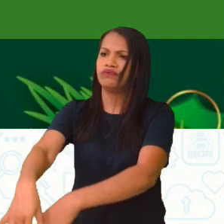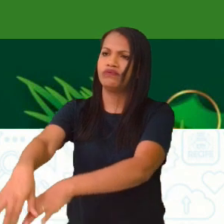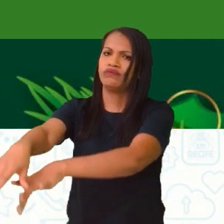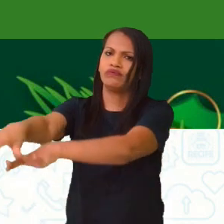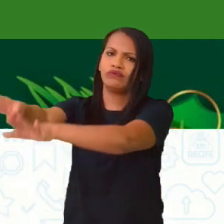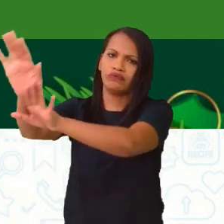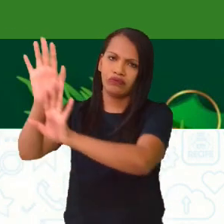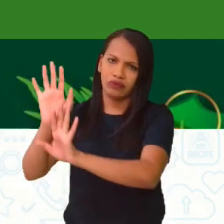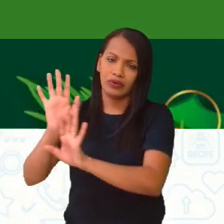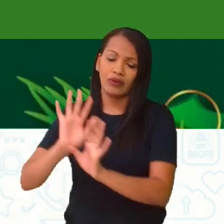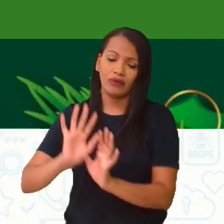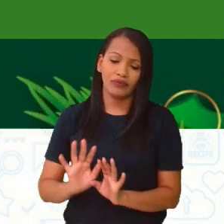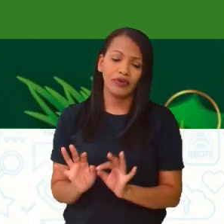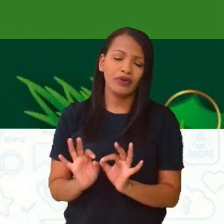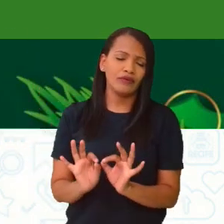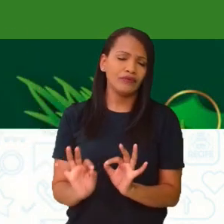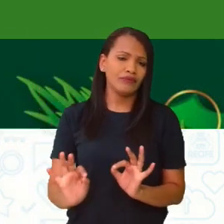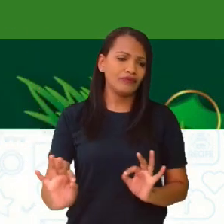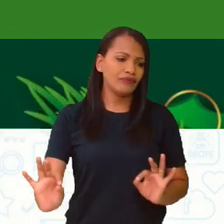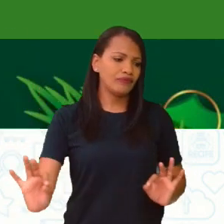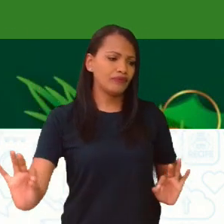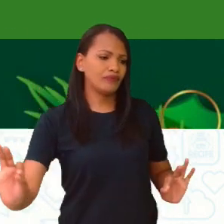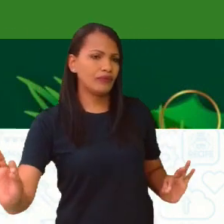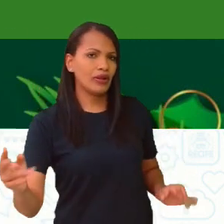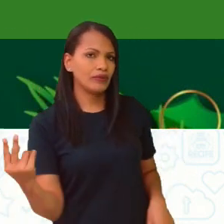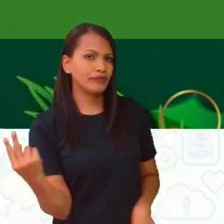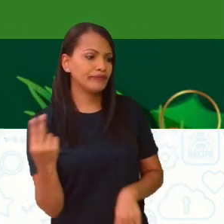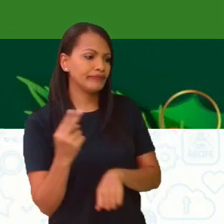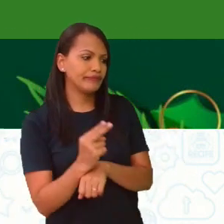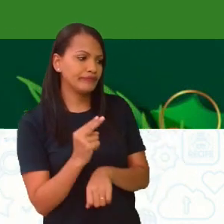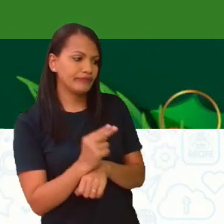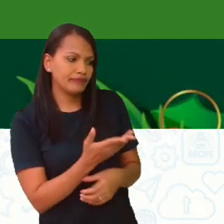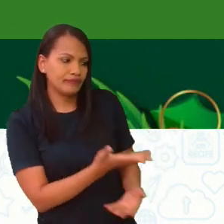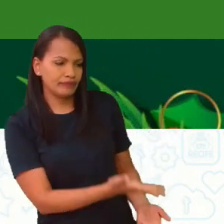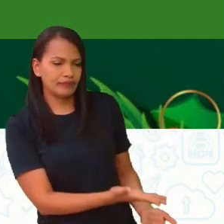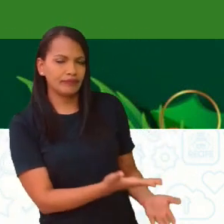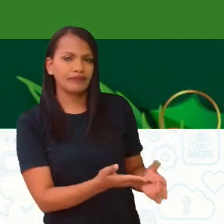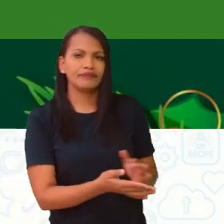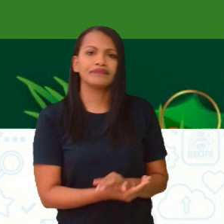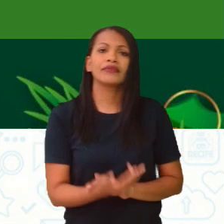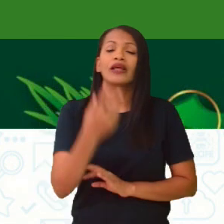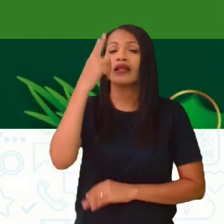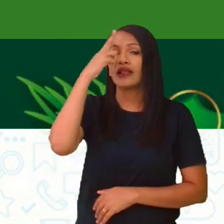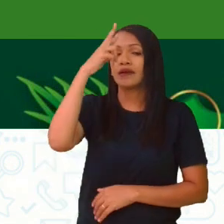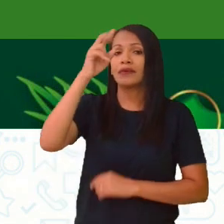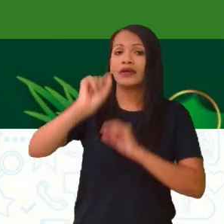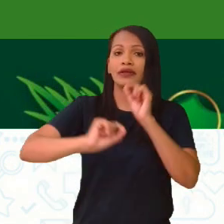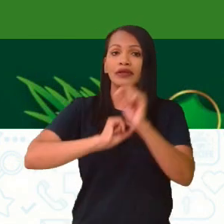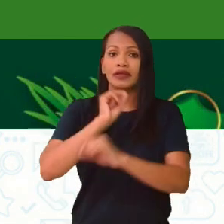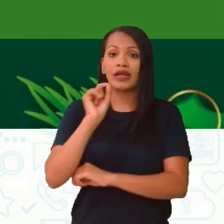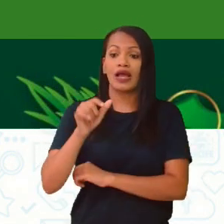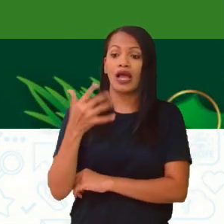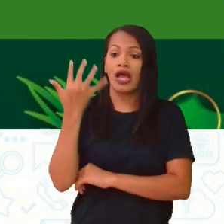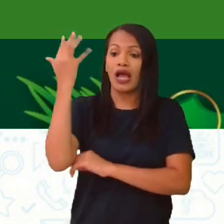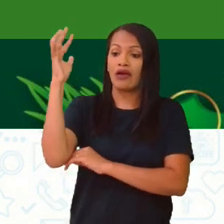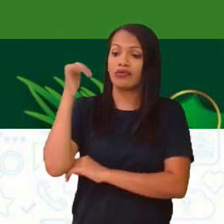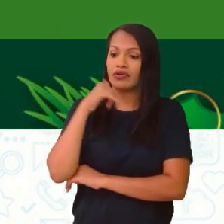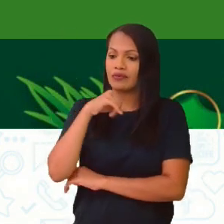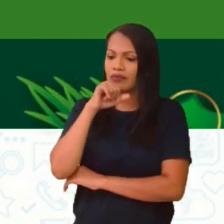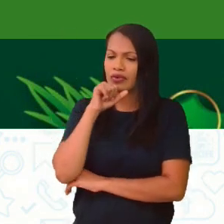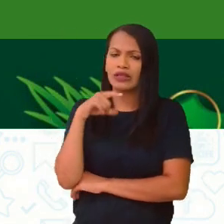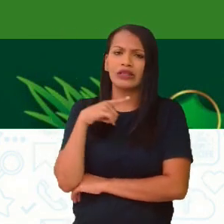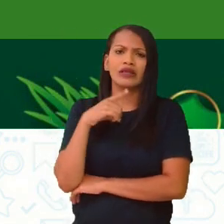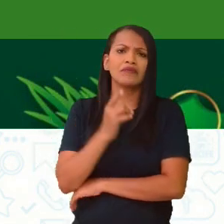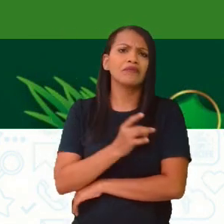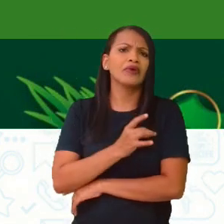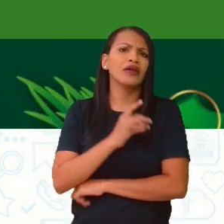árvores filhas e passa a não interferir mais na história, né? Vale lembrar que a árvore-mãe nessa história, ela tem muito